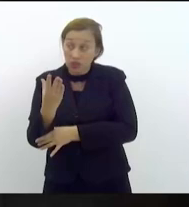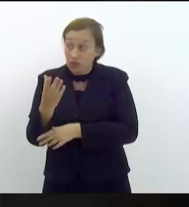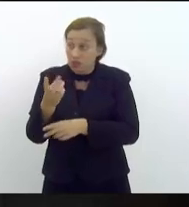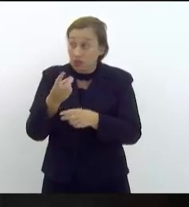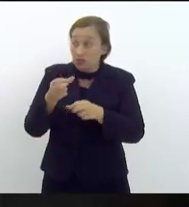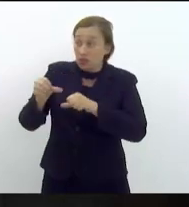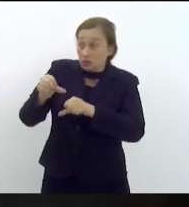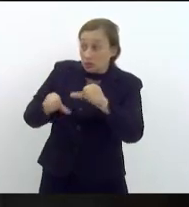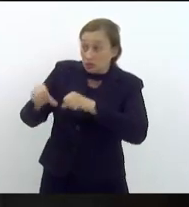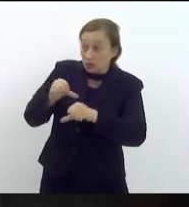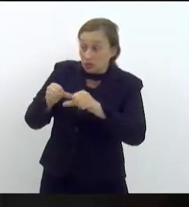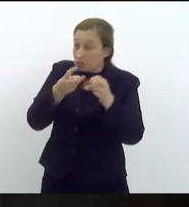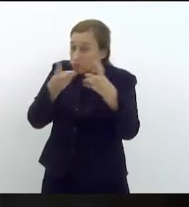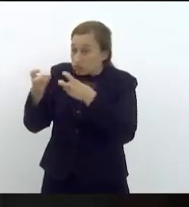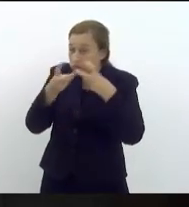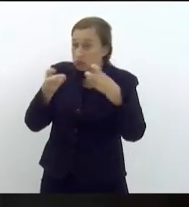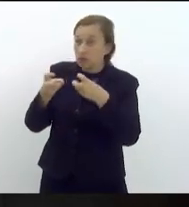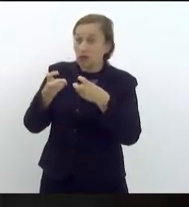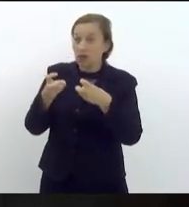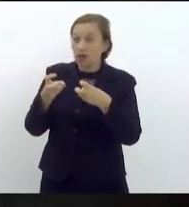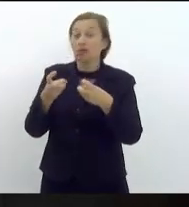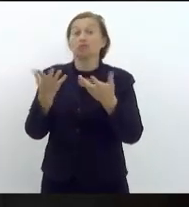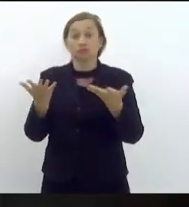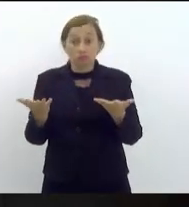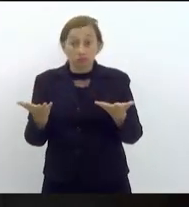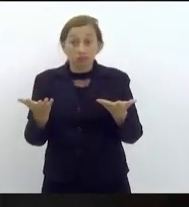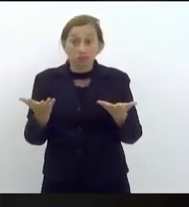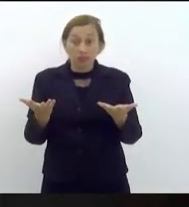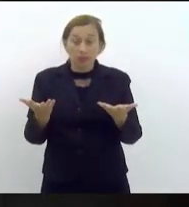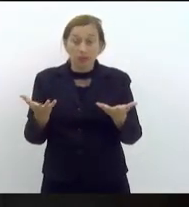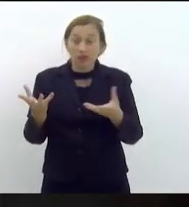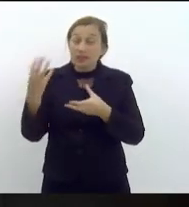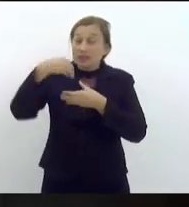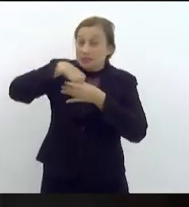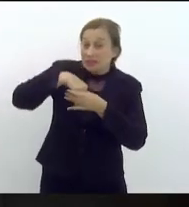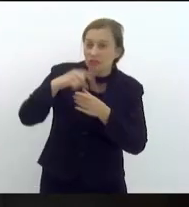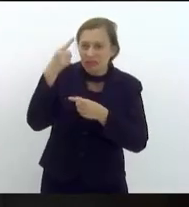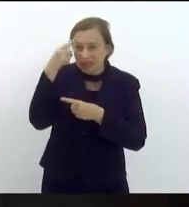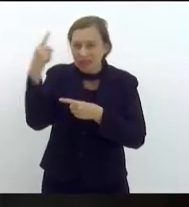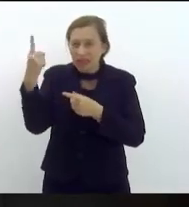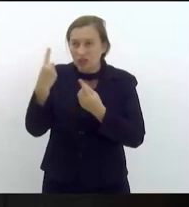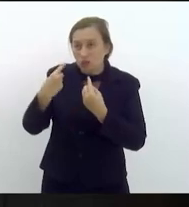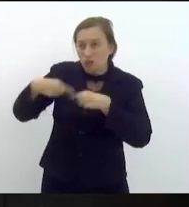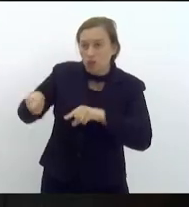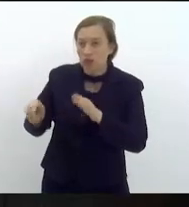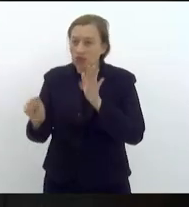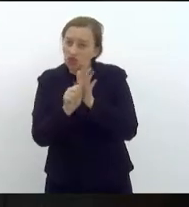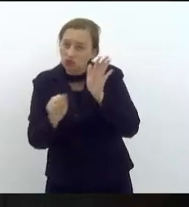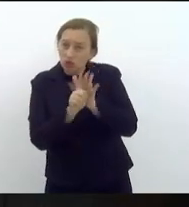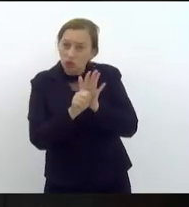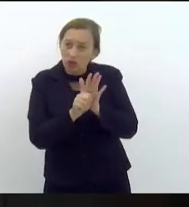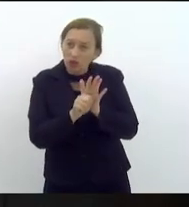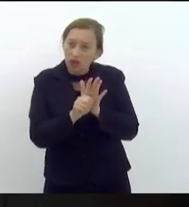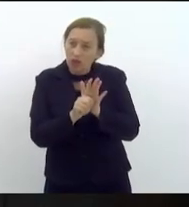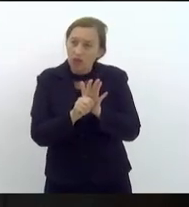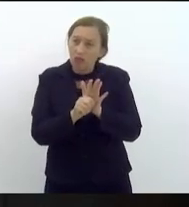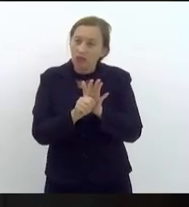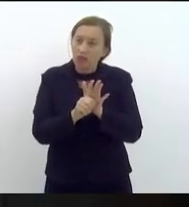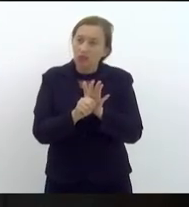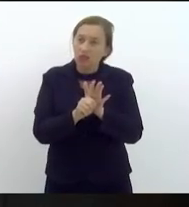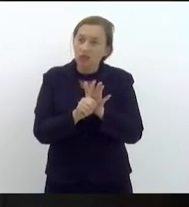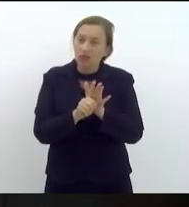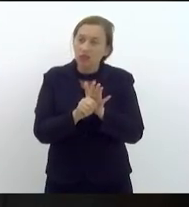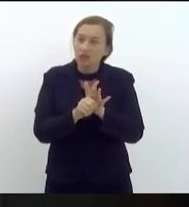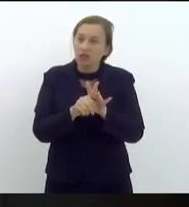percepção as pessoas acabam dentro da ideia sou contra as drogas então acabam querendo